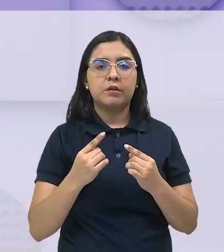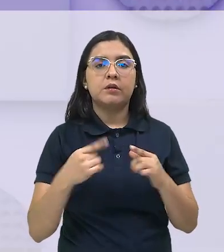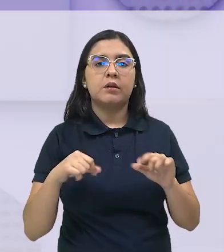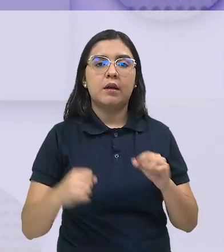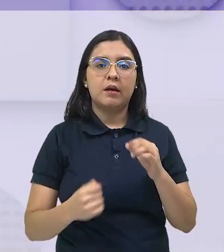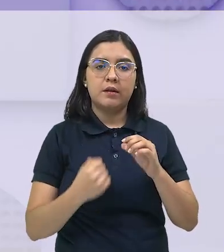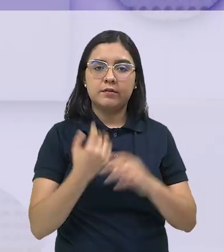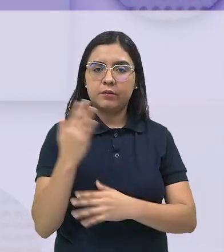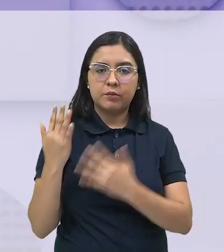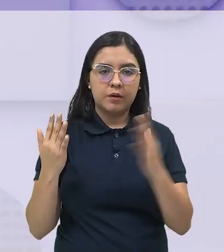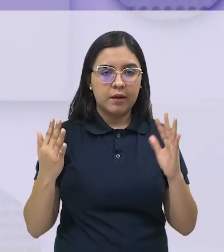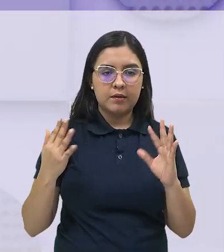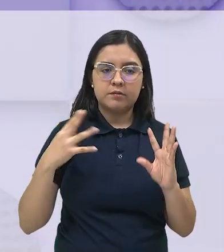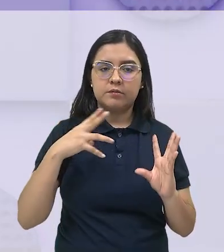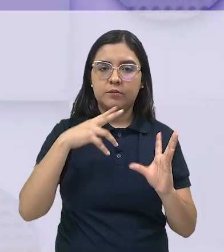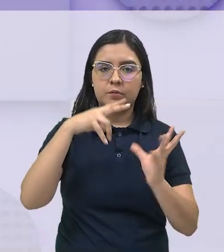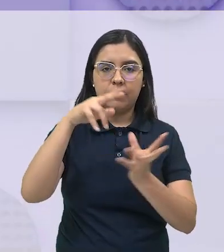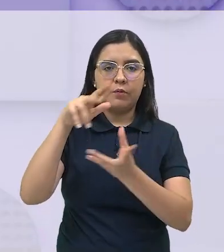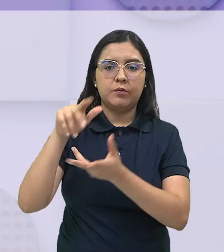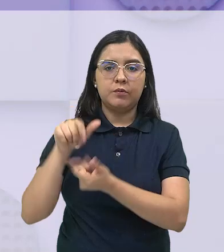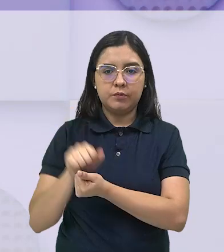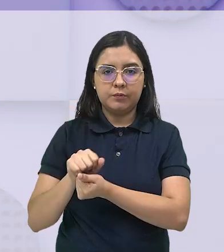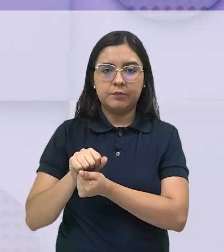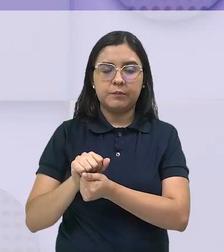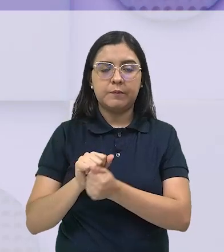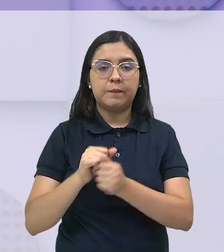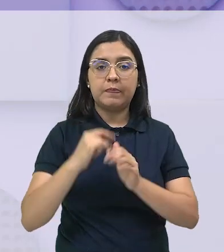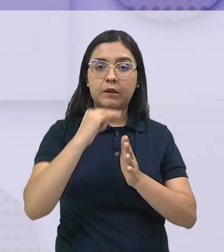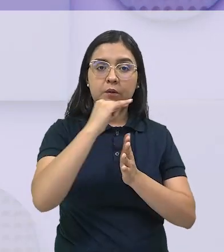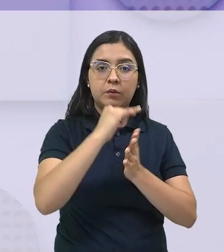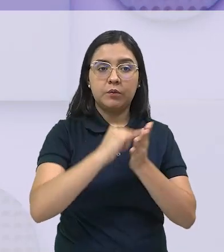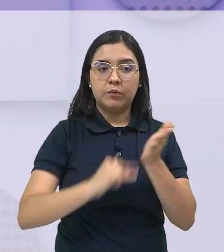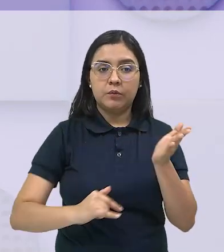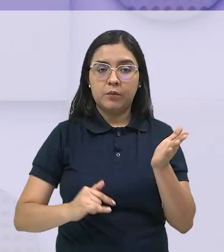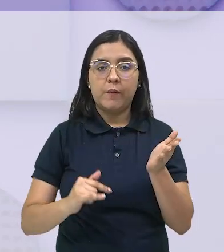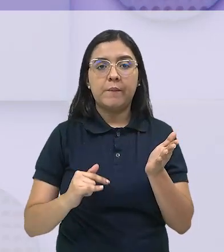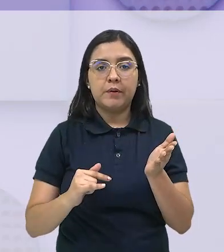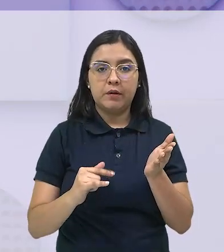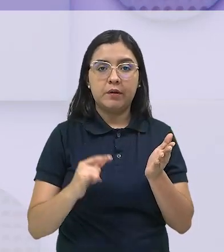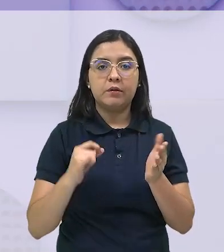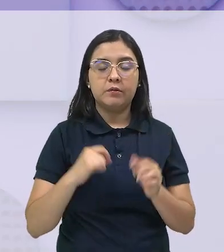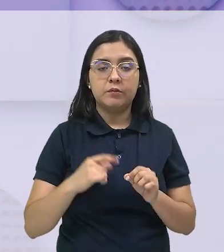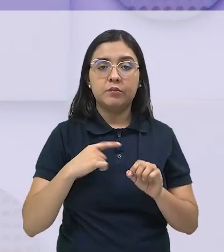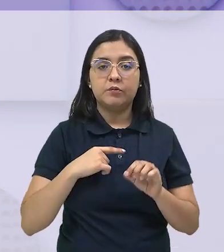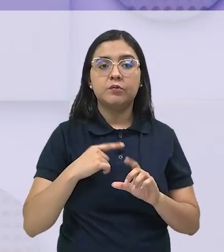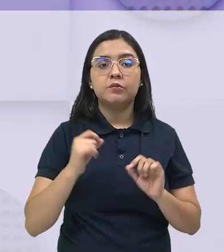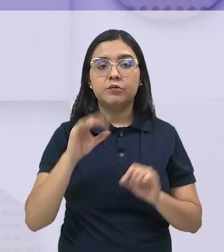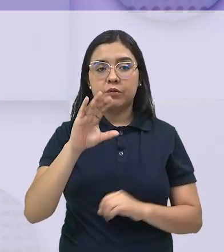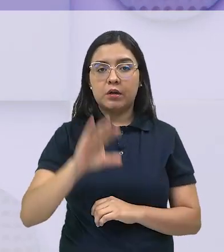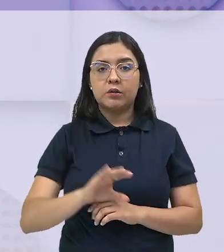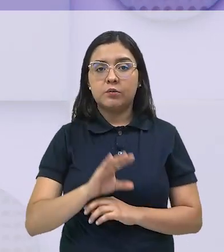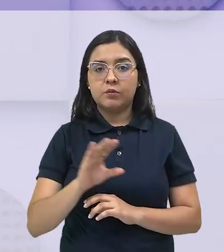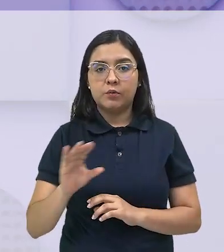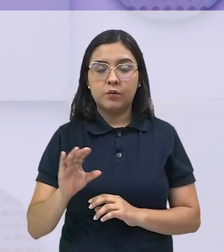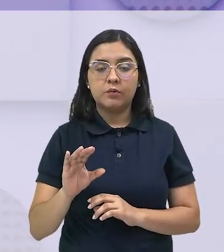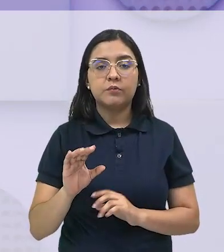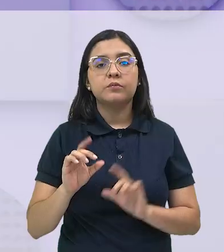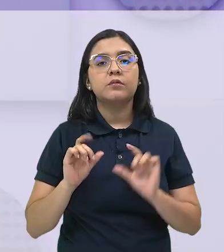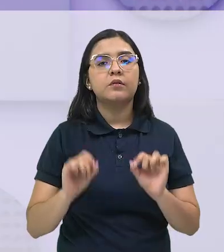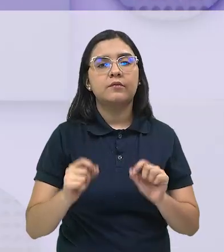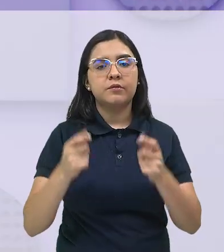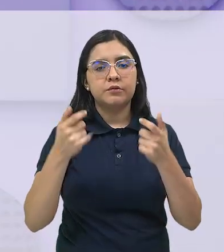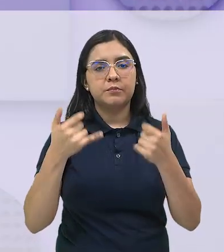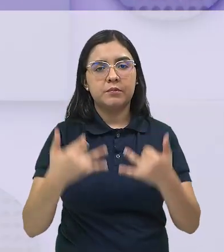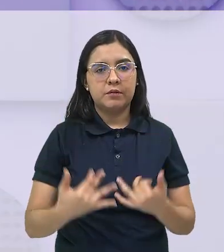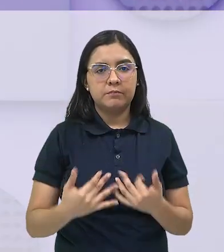contra a criação. E num documento Querida Amazônia, os católicos romanos vão, inclusive,